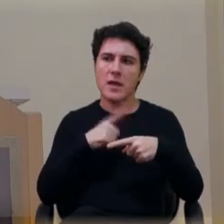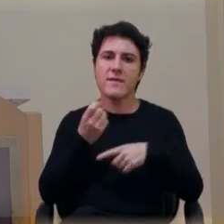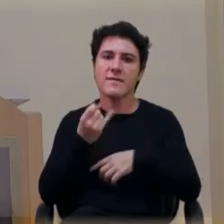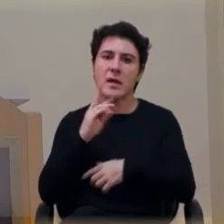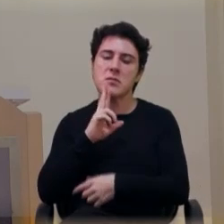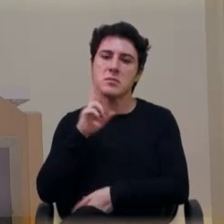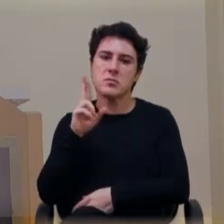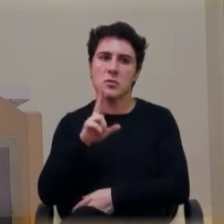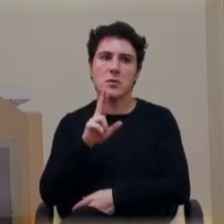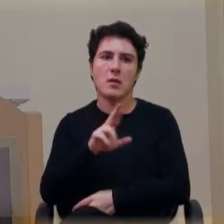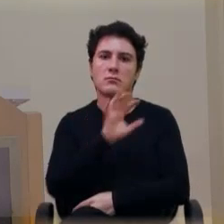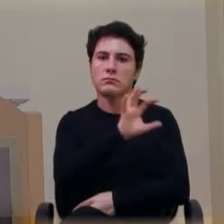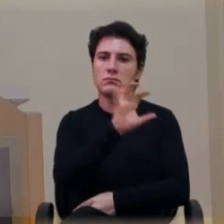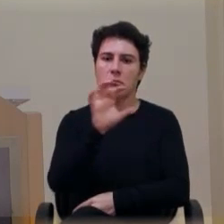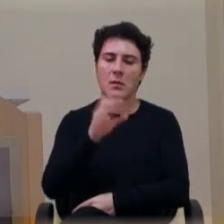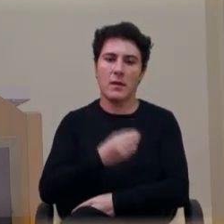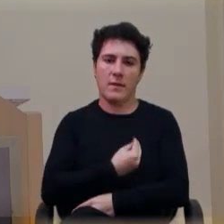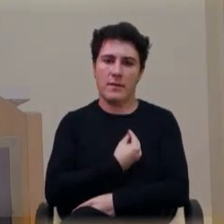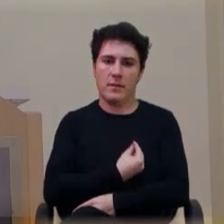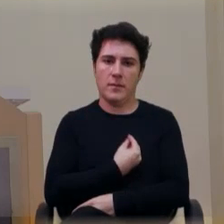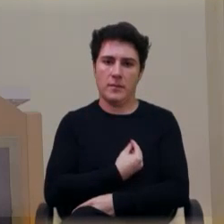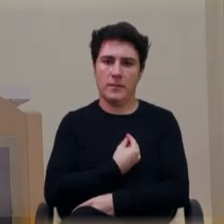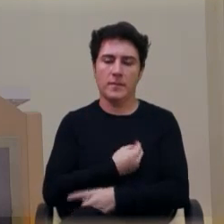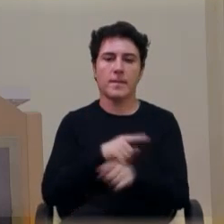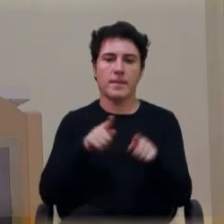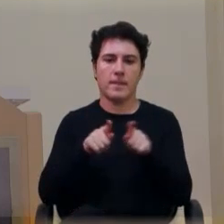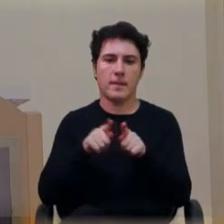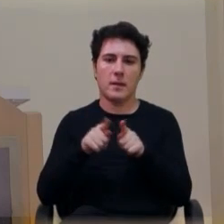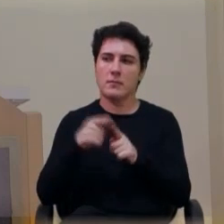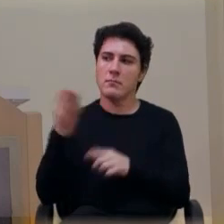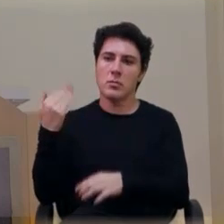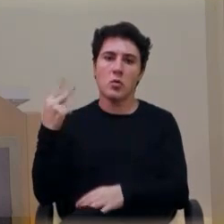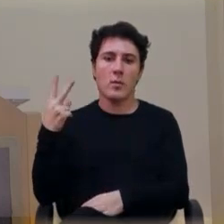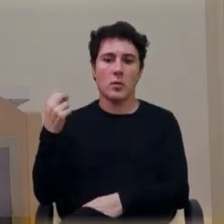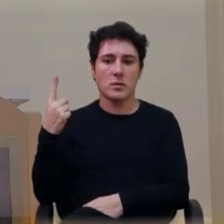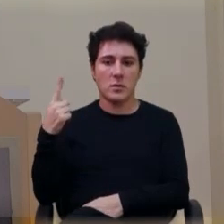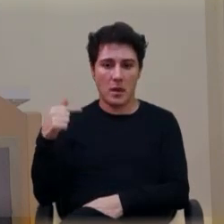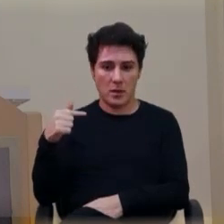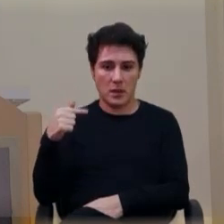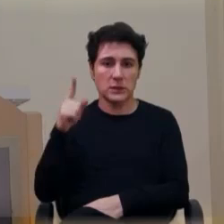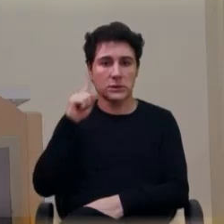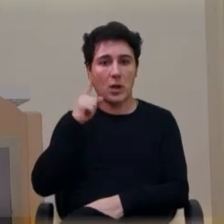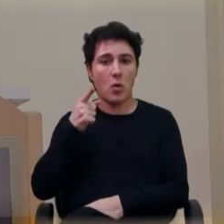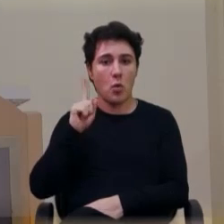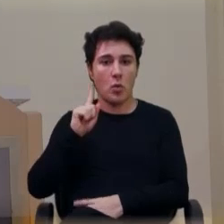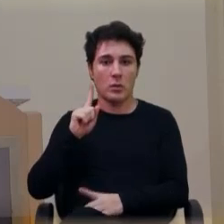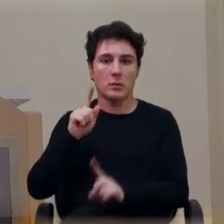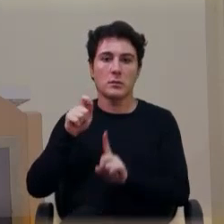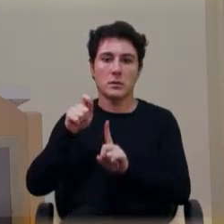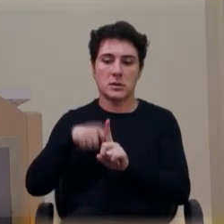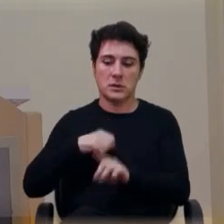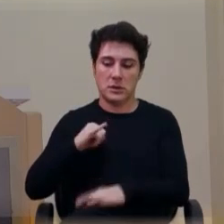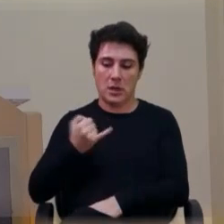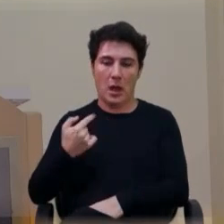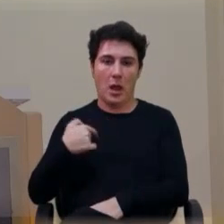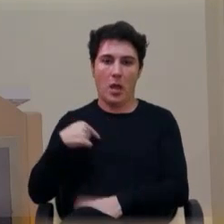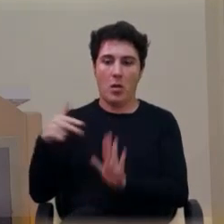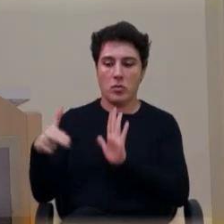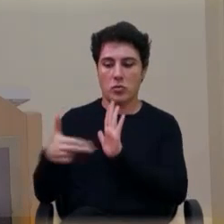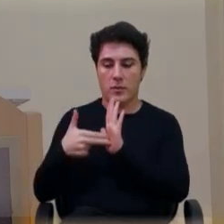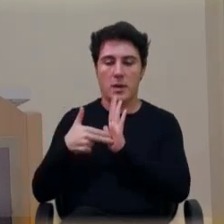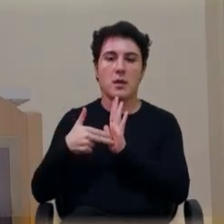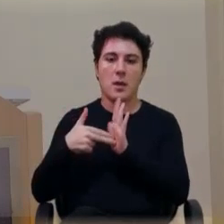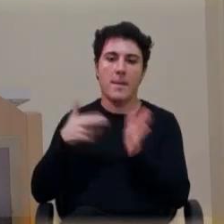na vida de várias pessoas assim como sentido desde 2017 no dia primeiro de janeiro quando assumiu seu primeiro mandato como vereador